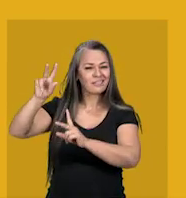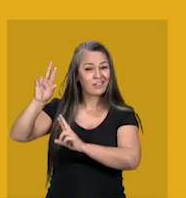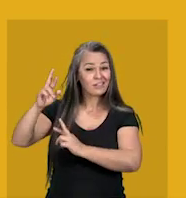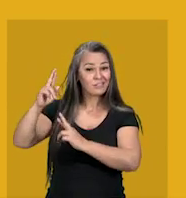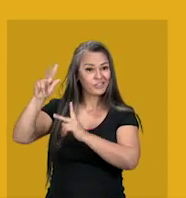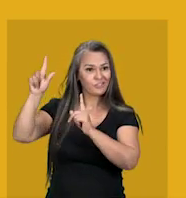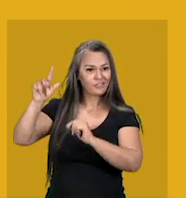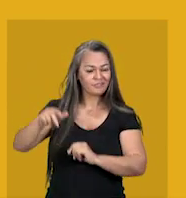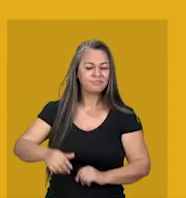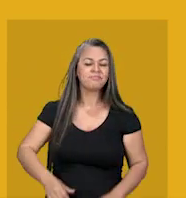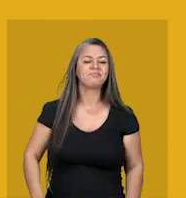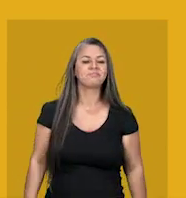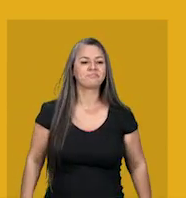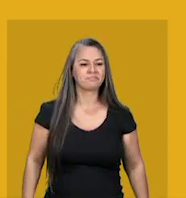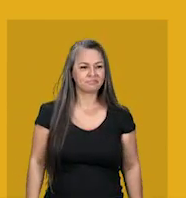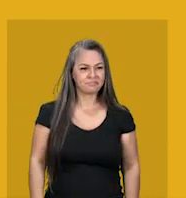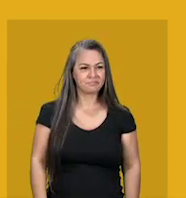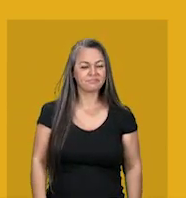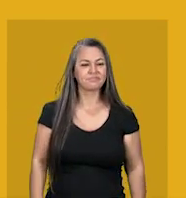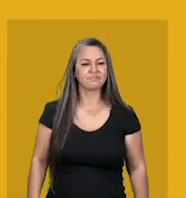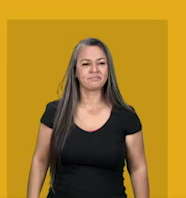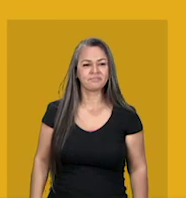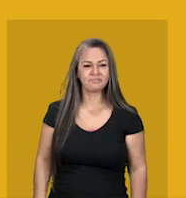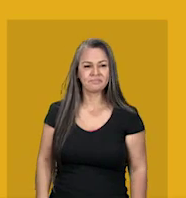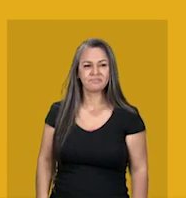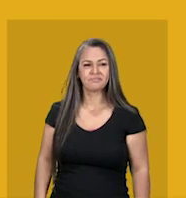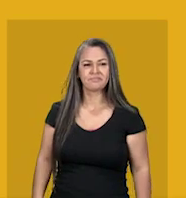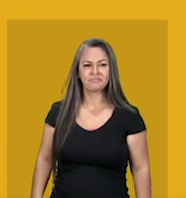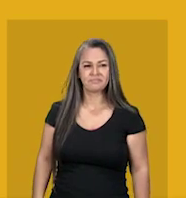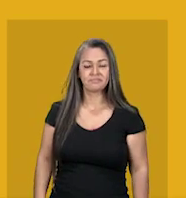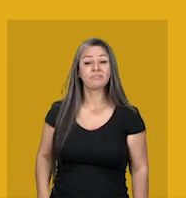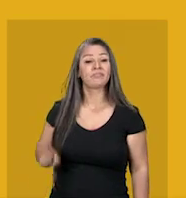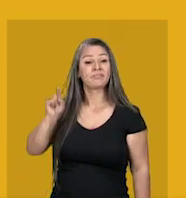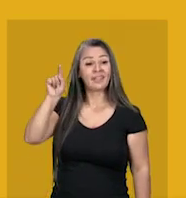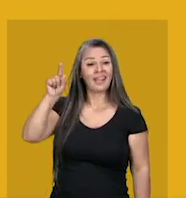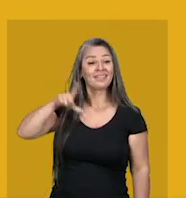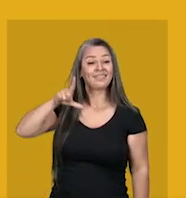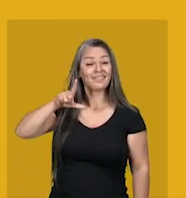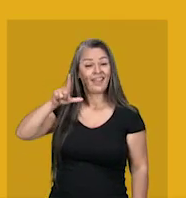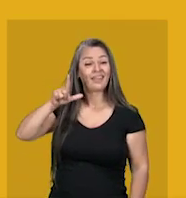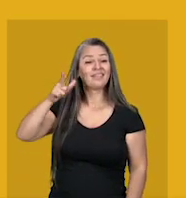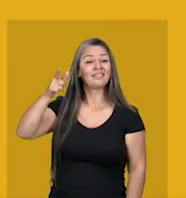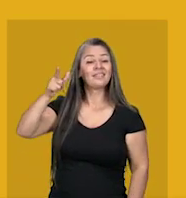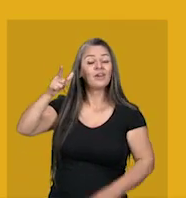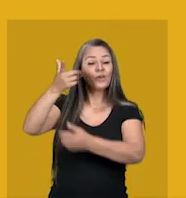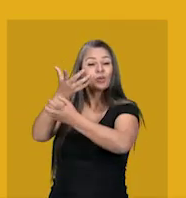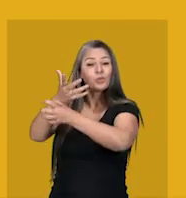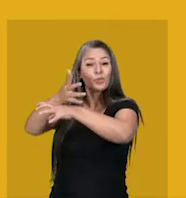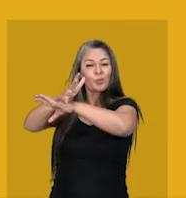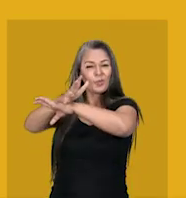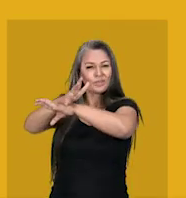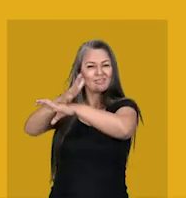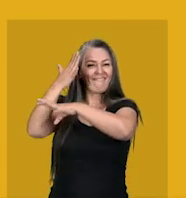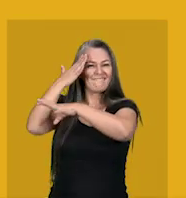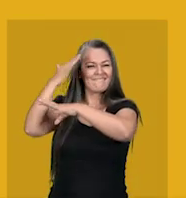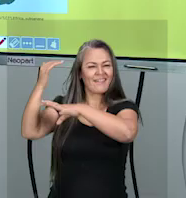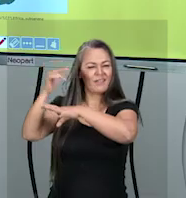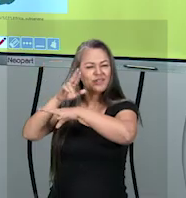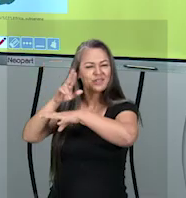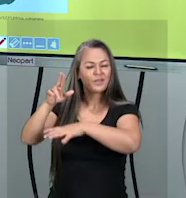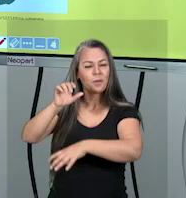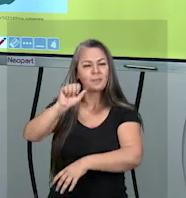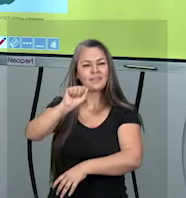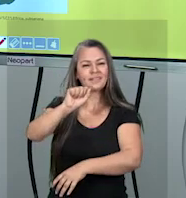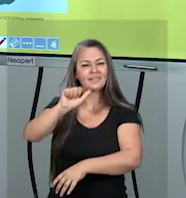E aqui, nessa região conhecida aqui, nós temos o chamado deserto do Saara, né, famosíssimo, que aí vai ficar mais para frente para a